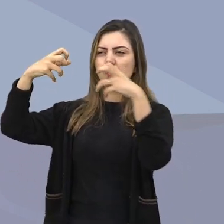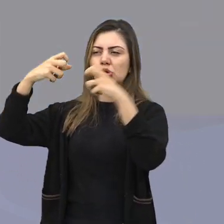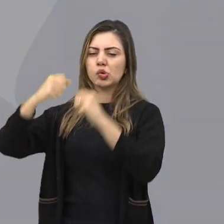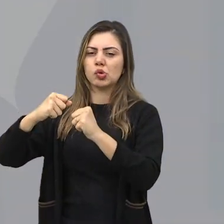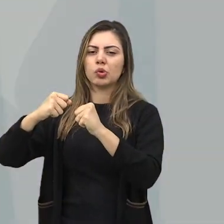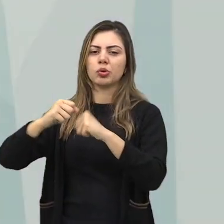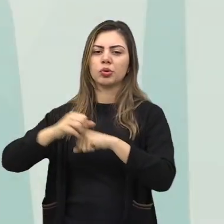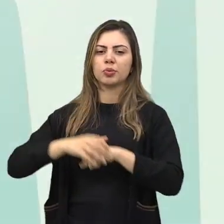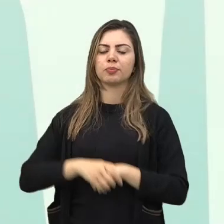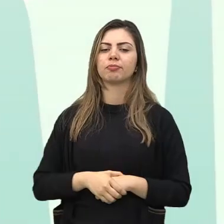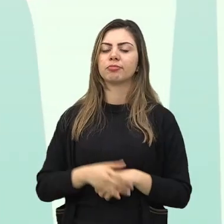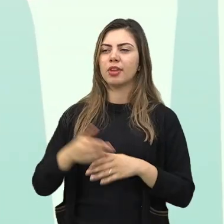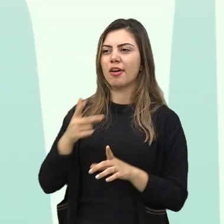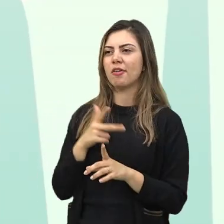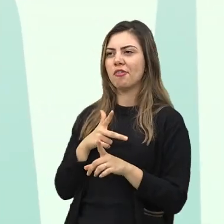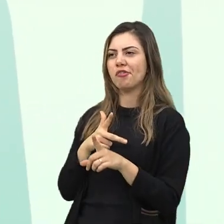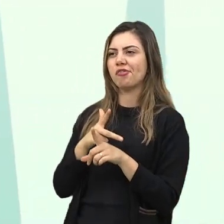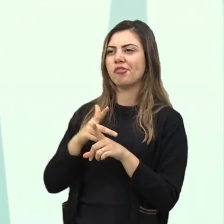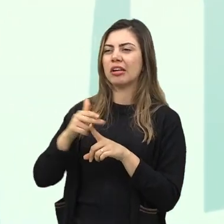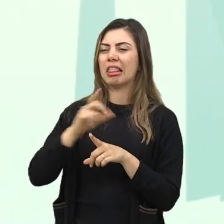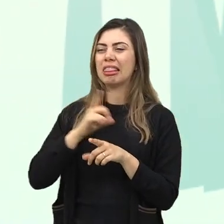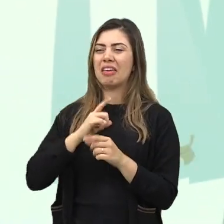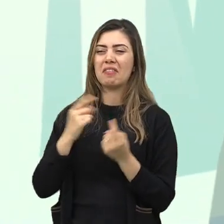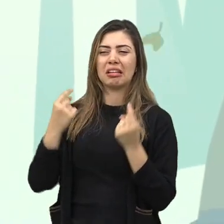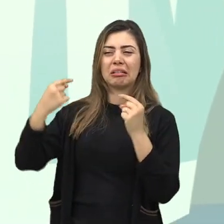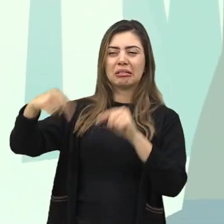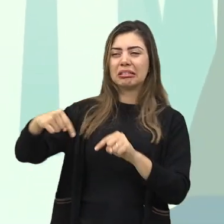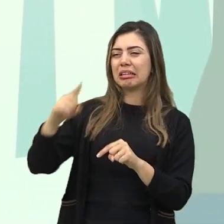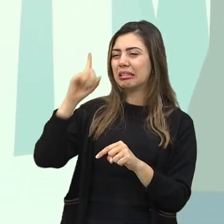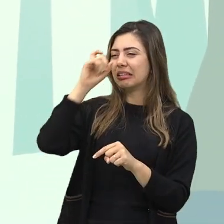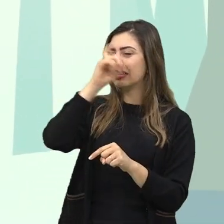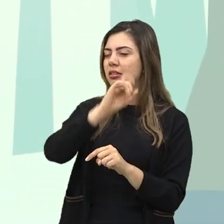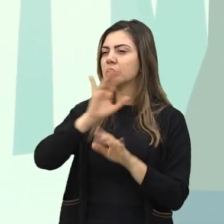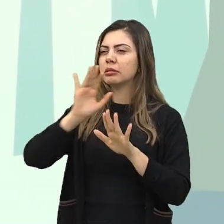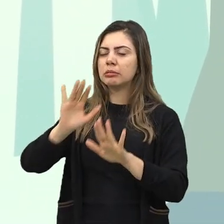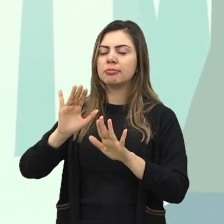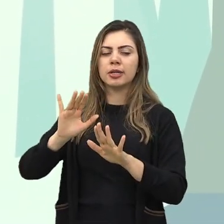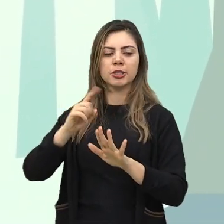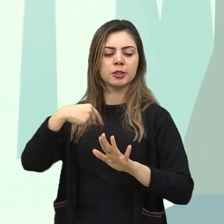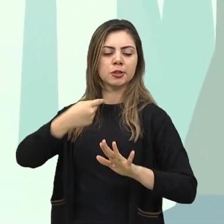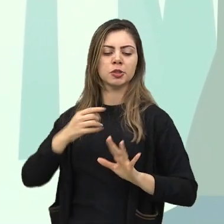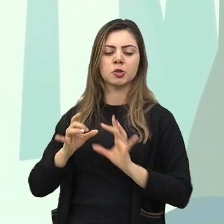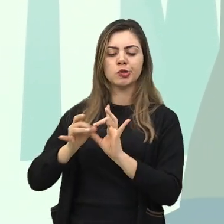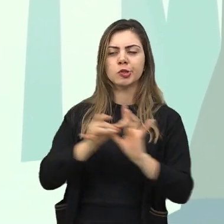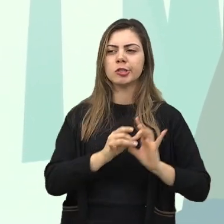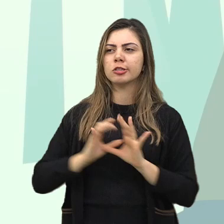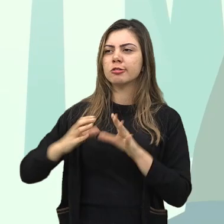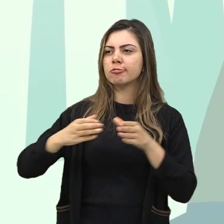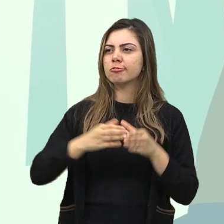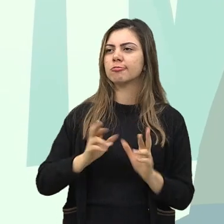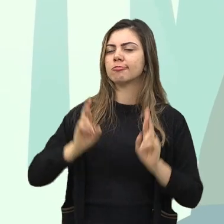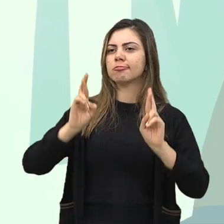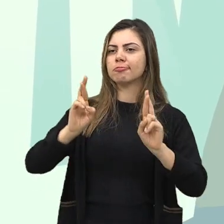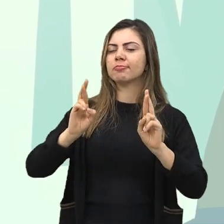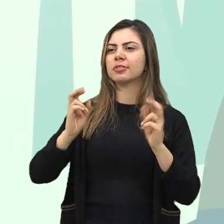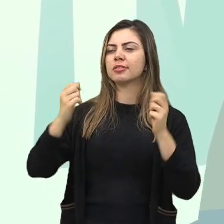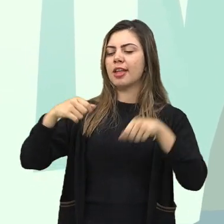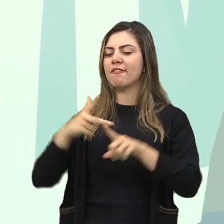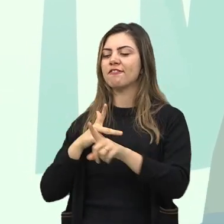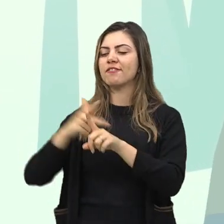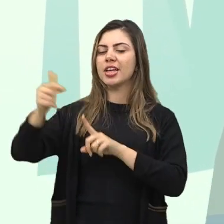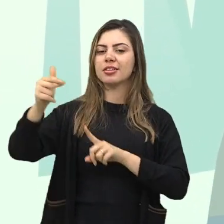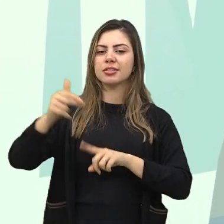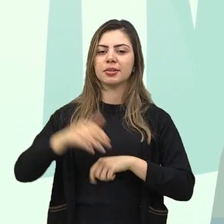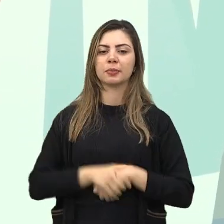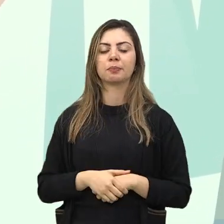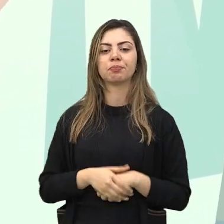aproximava. Eles enfrentaram desafios assustadores, mas com união e esperança, emergiram vitoriosos.